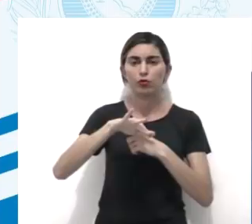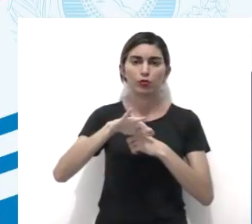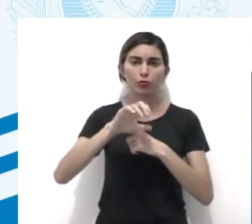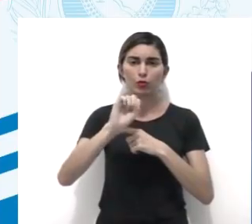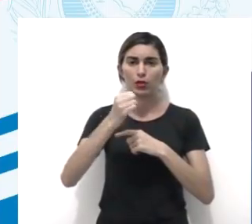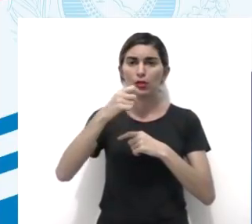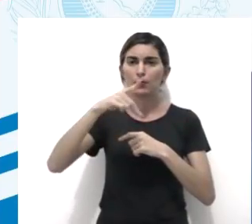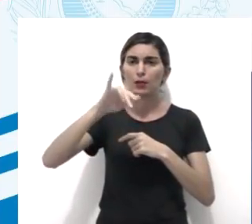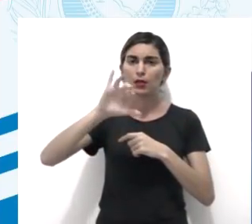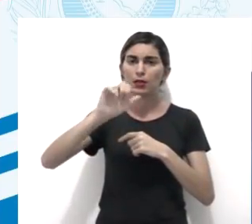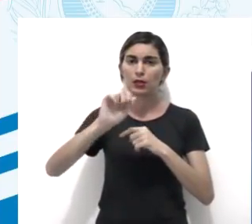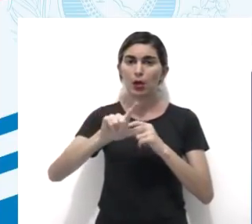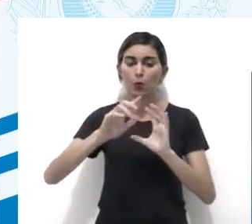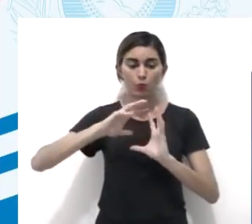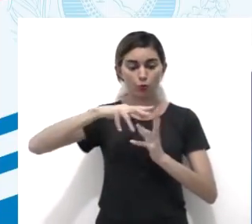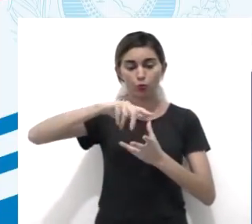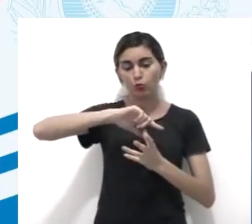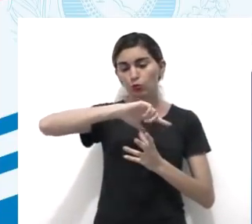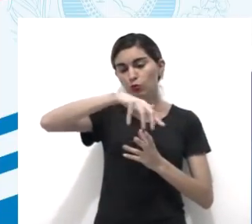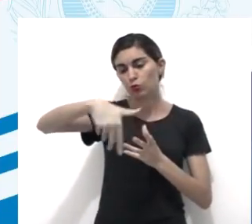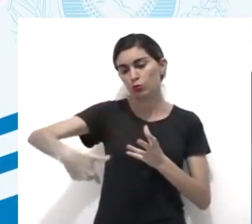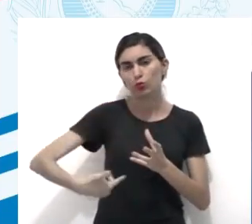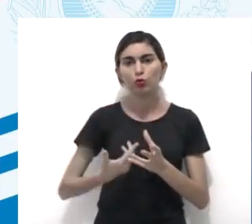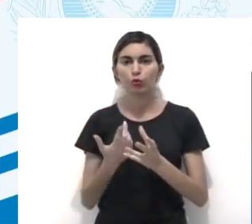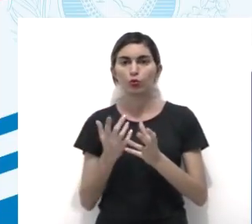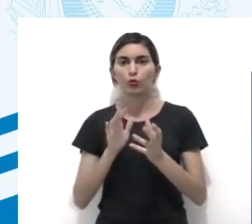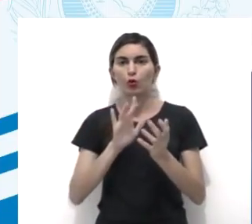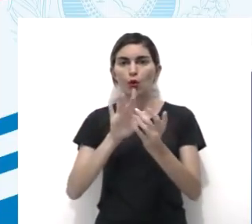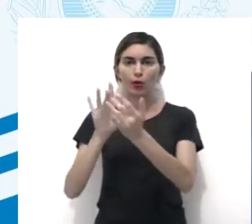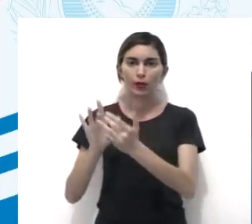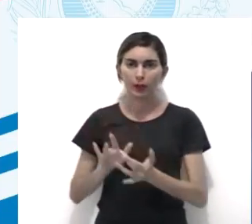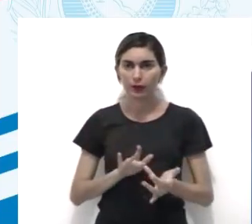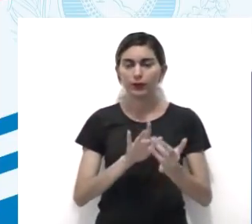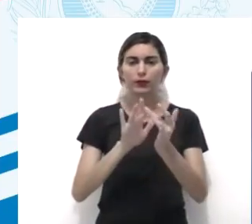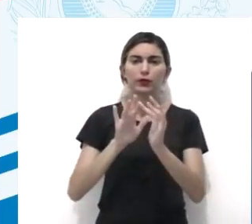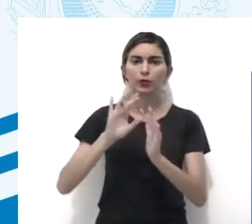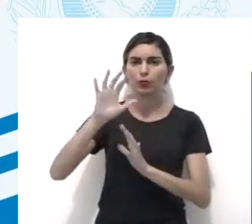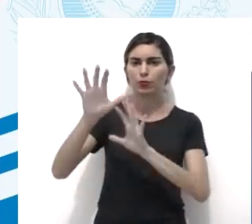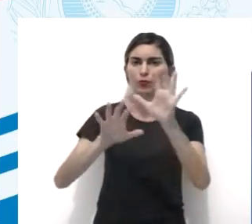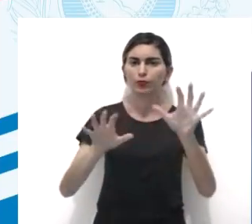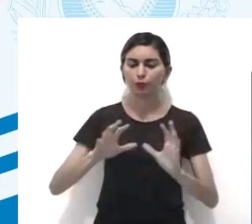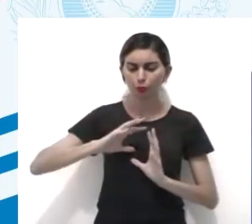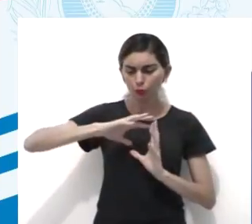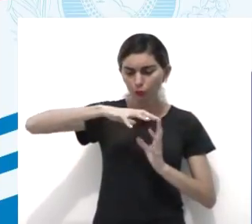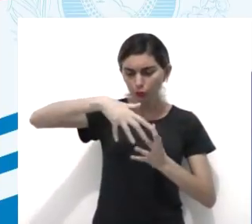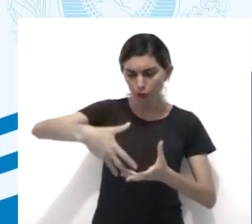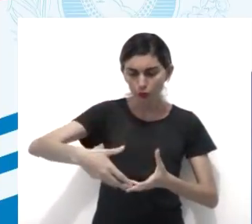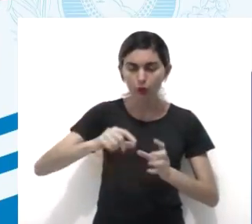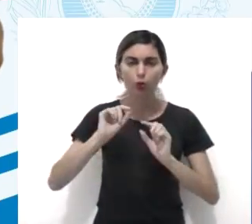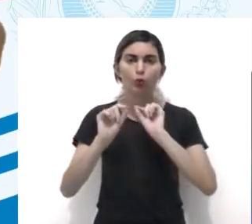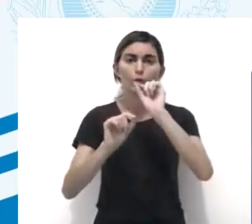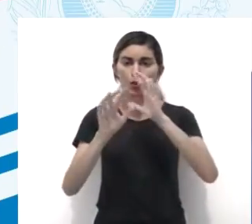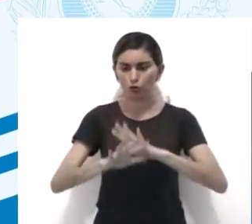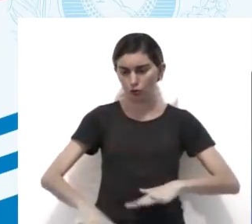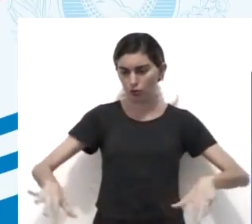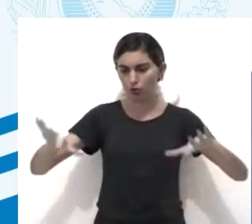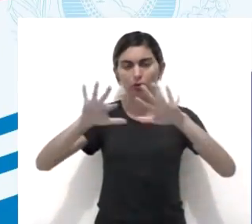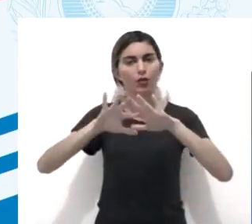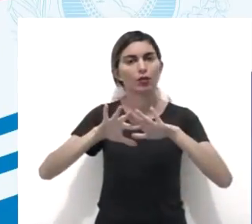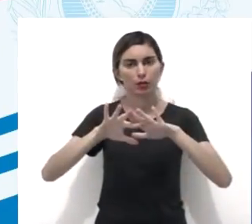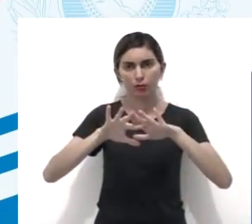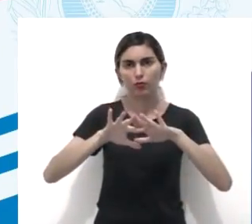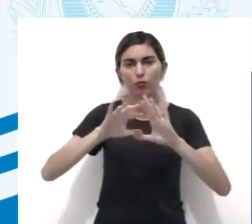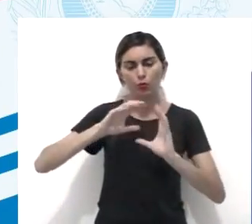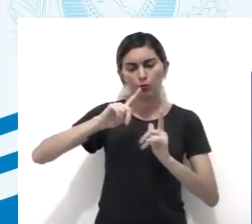socioespaciais em escala mundial, instrumentalizada pela conexão entre as diferentes partes do globo terrestre. De uma forma mais